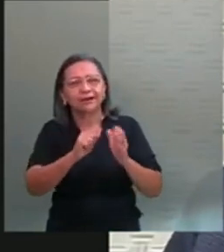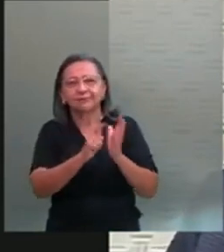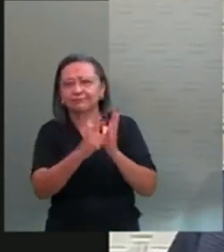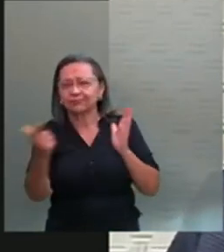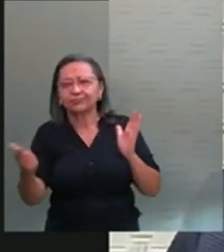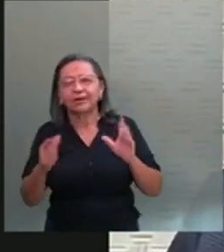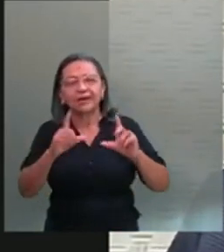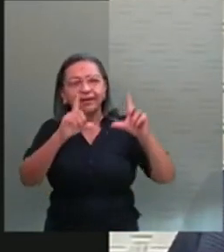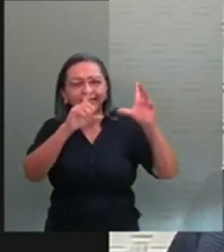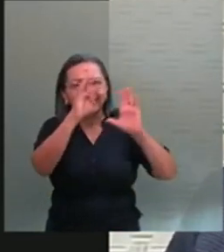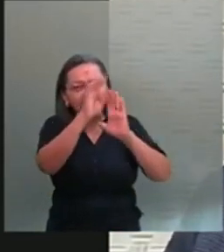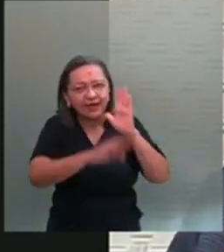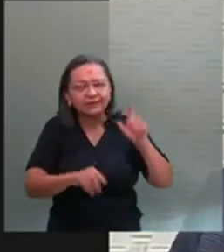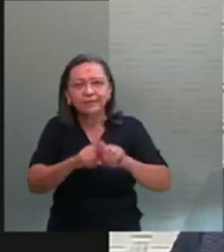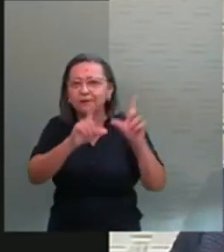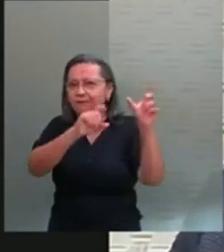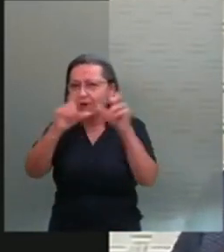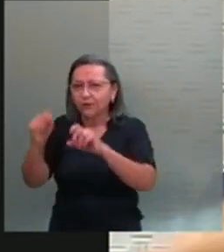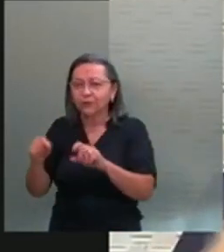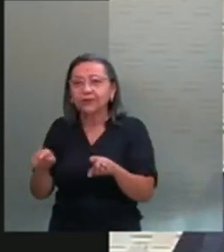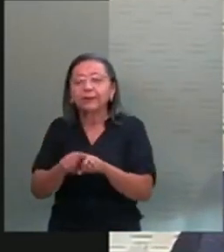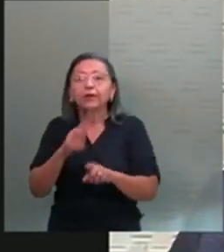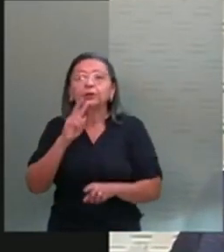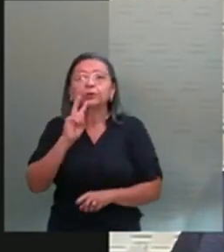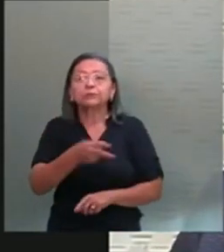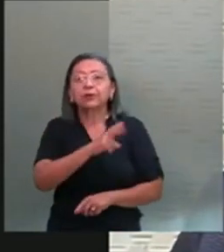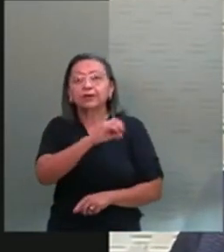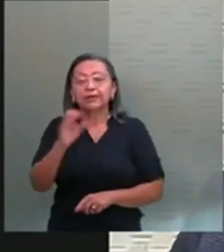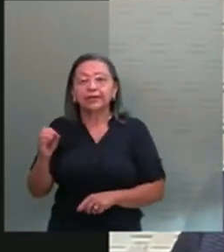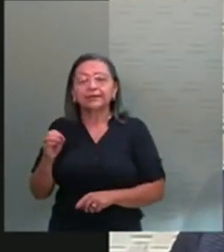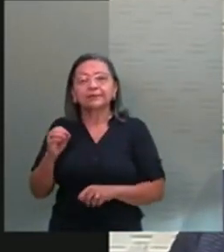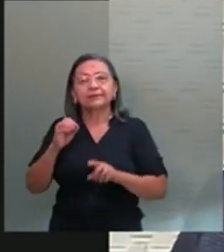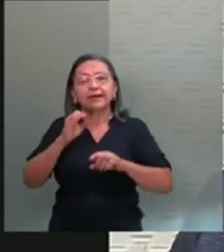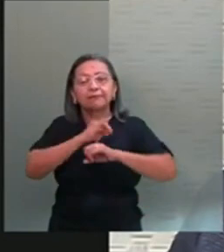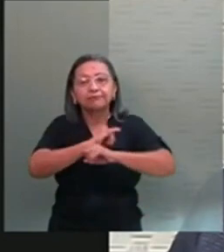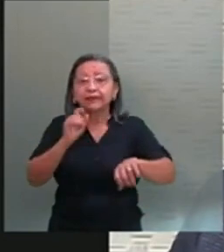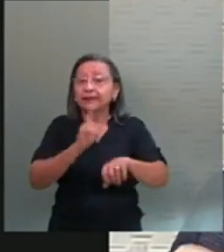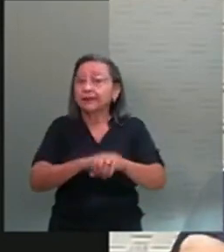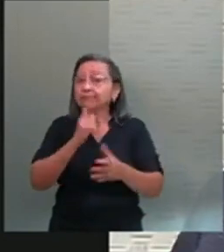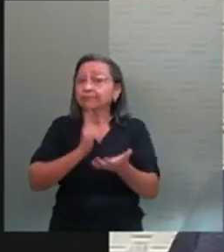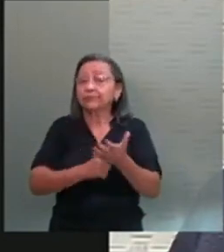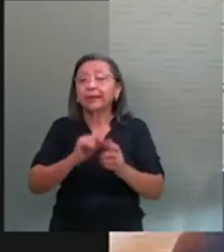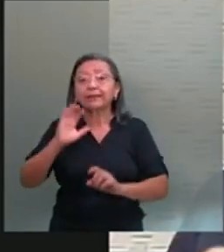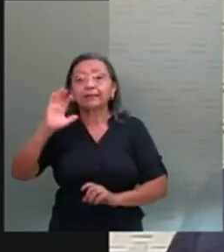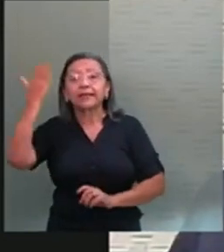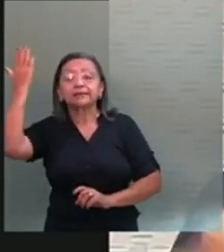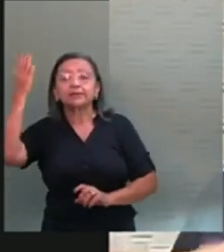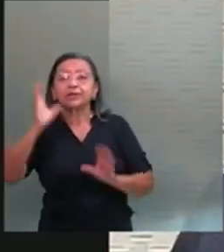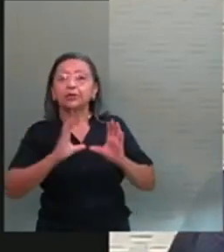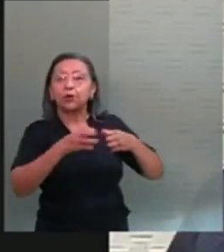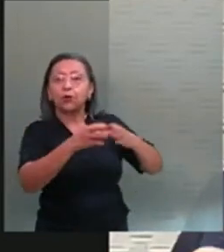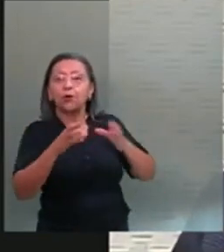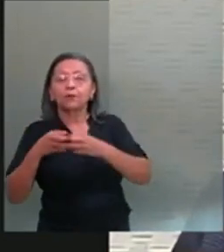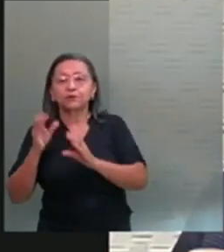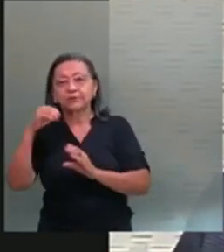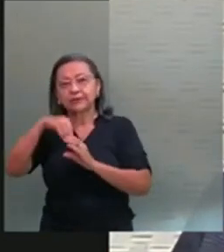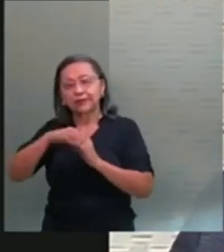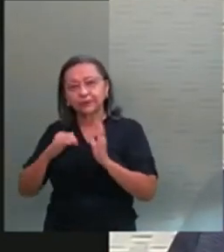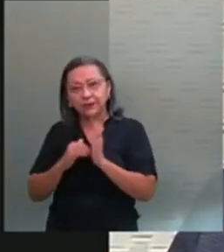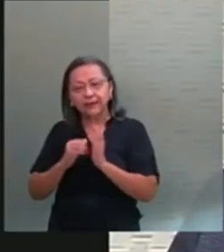portal Senado Notícias. E também 2.500 notas em tempo real sobre decisões das câmaras, das comissões e do